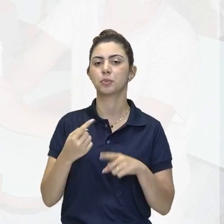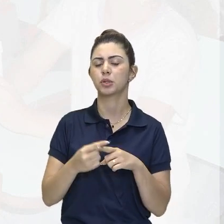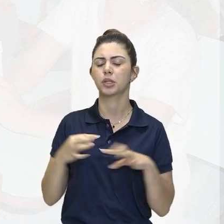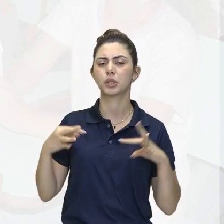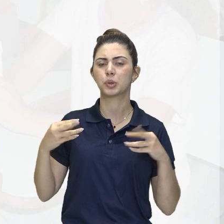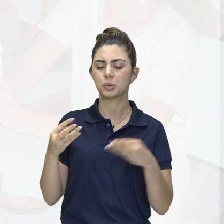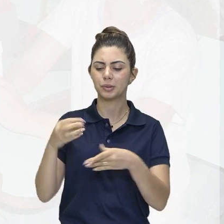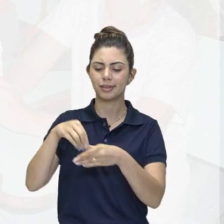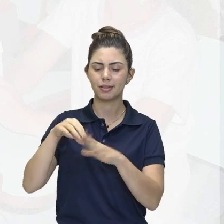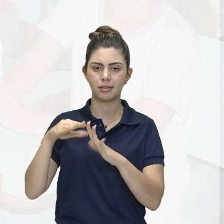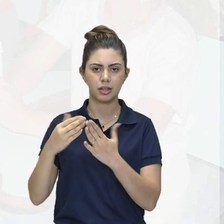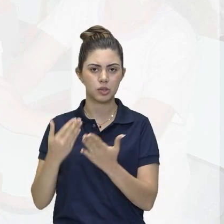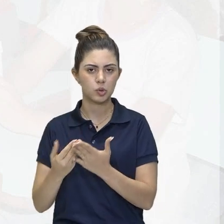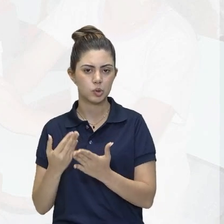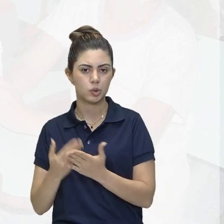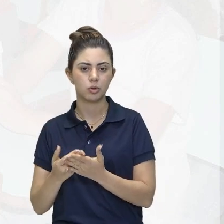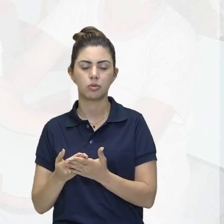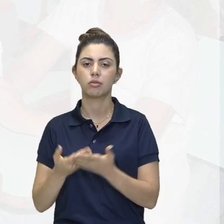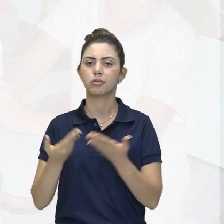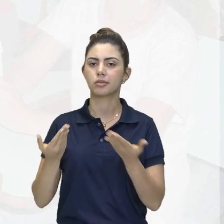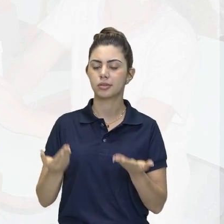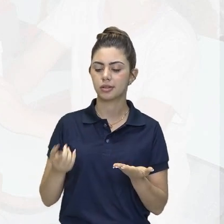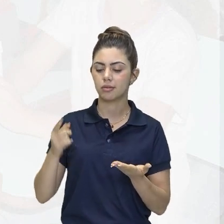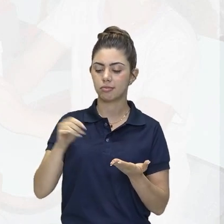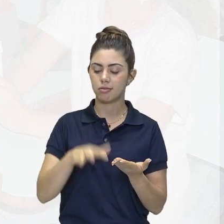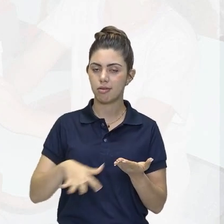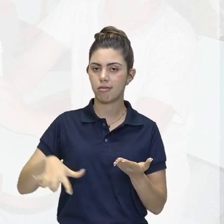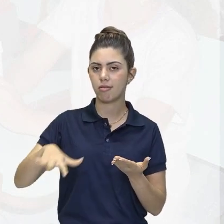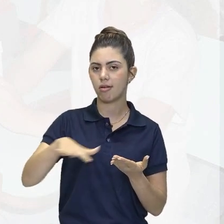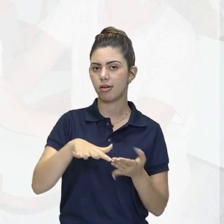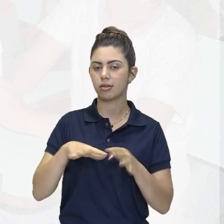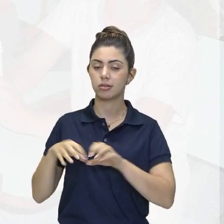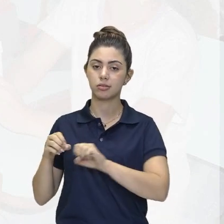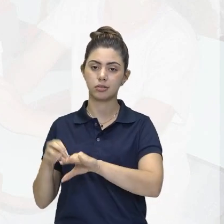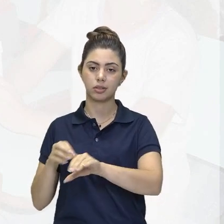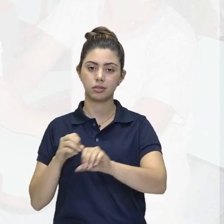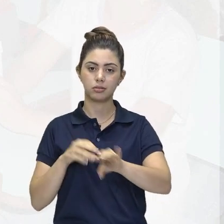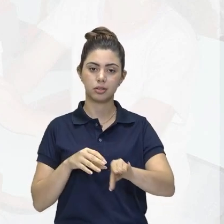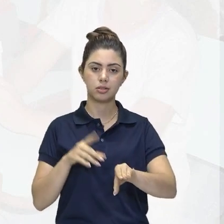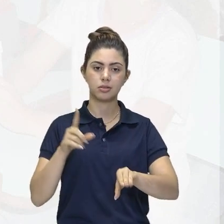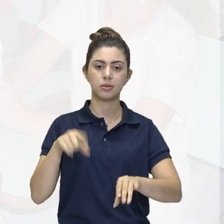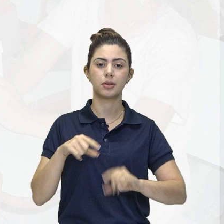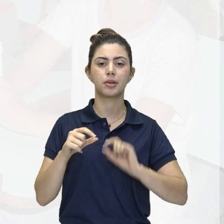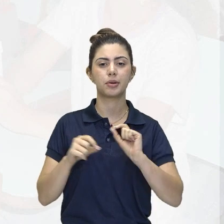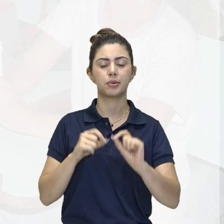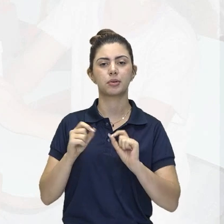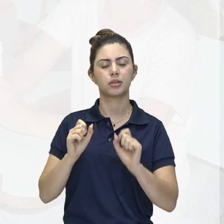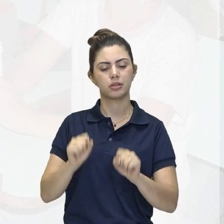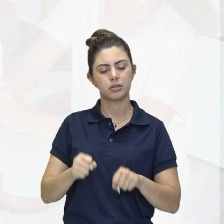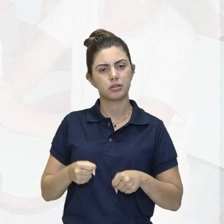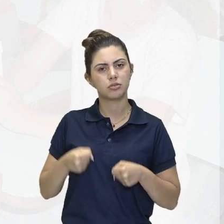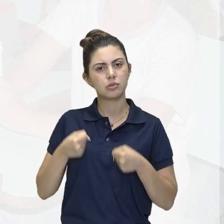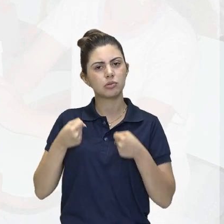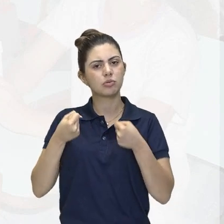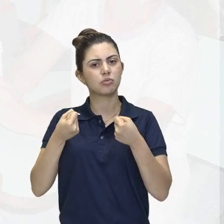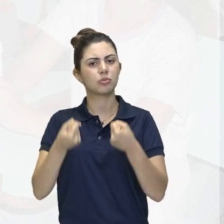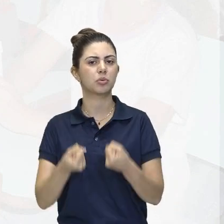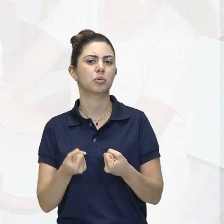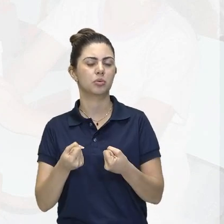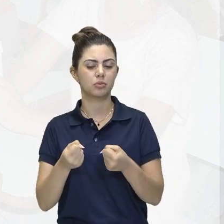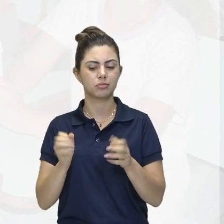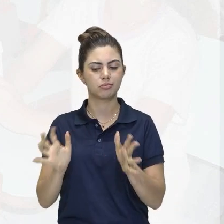na escola, dentro desse movimento educacional, é a soma de esforços que promovem